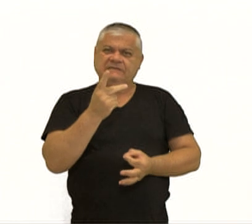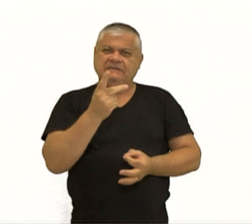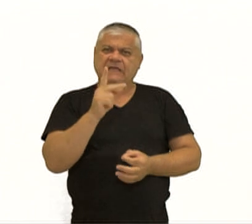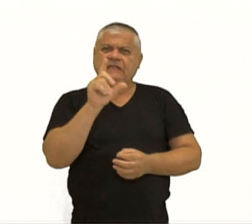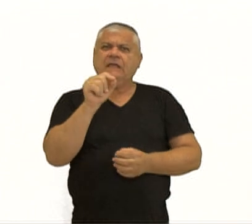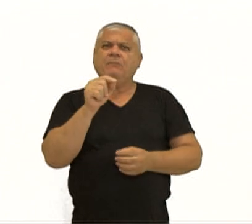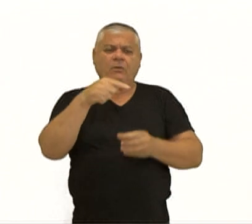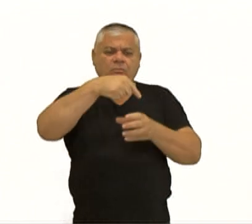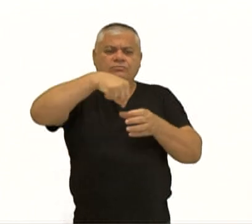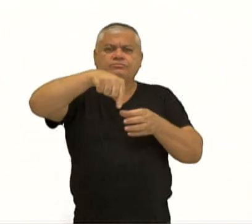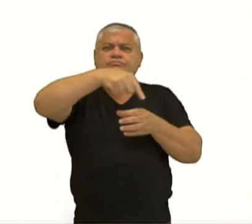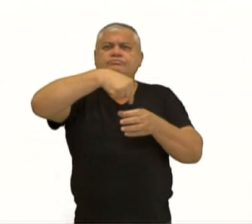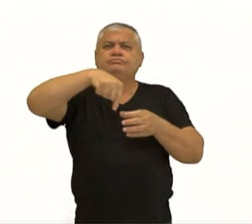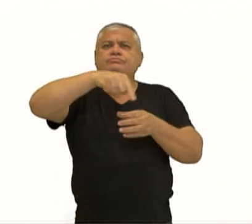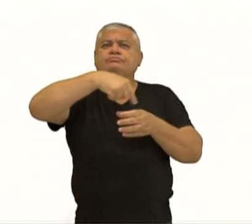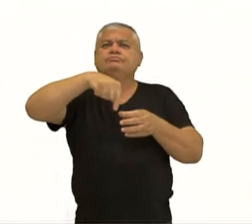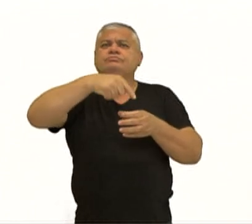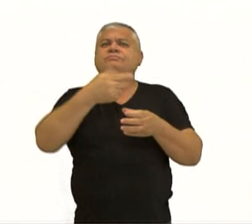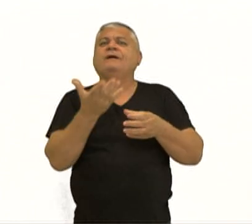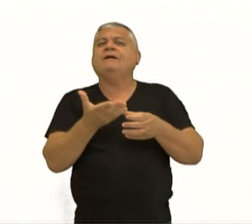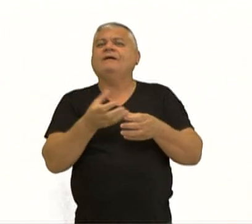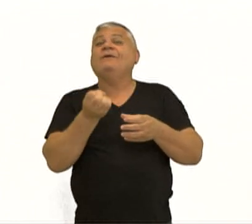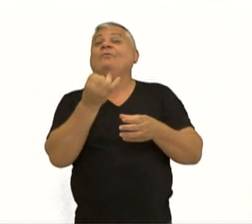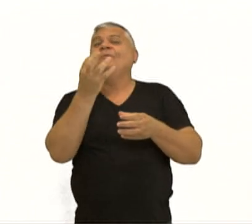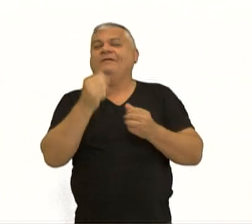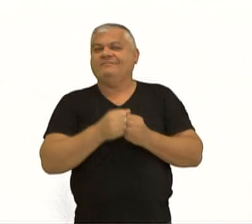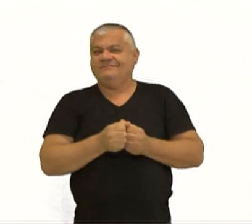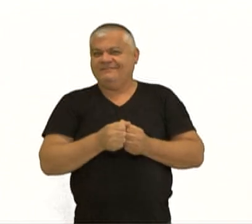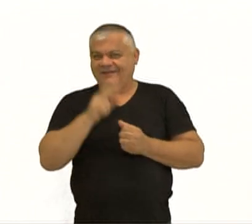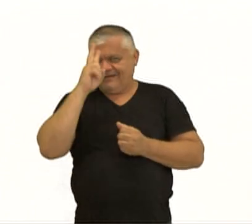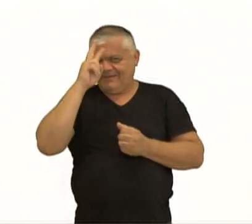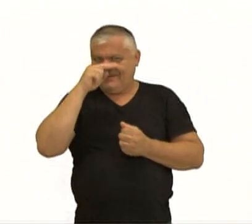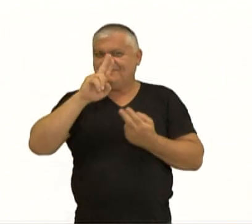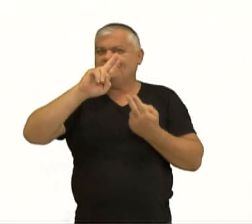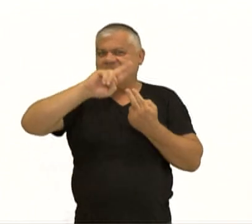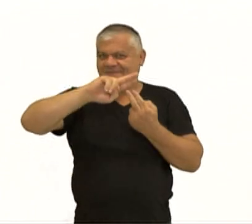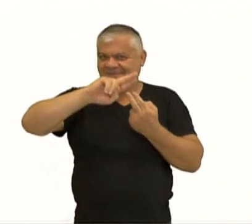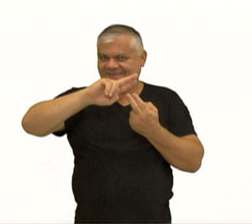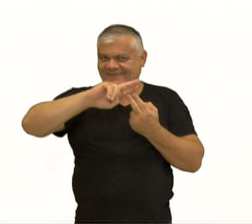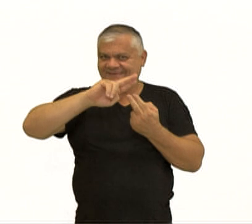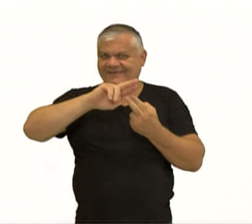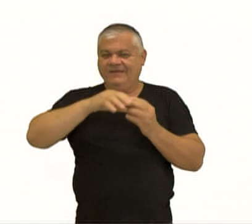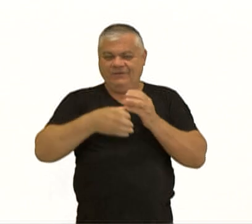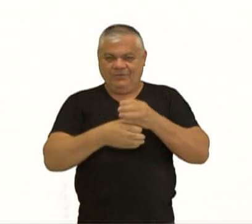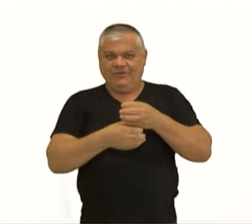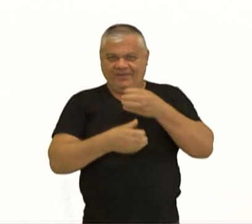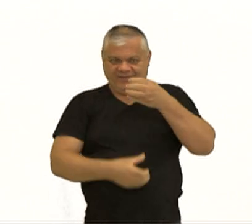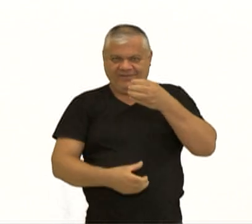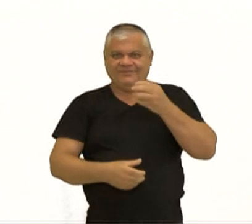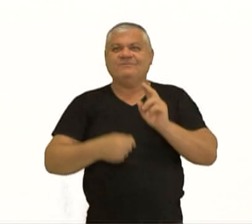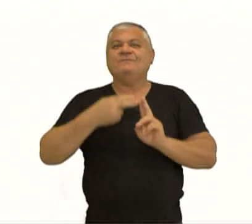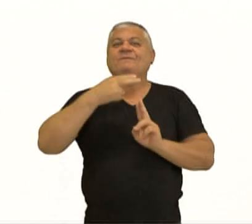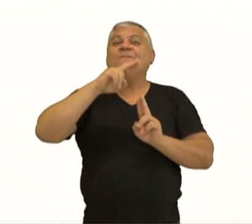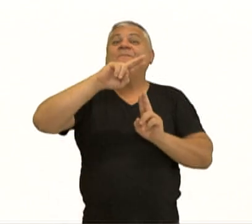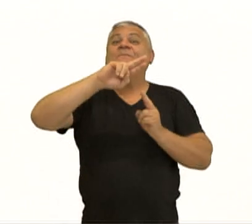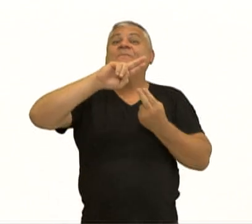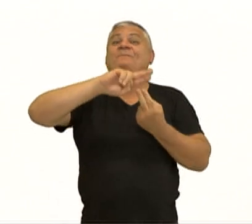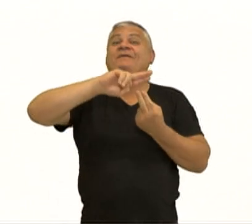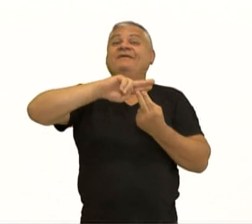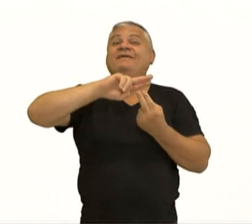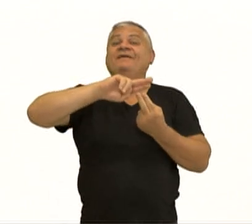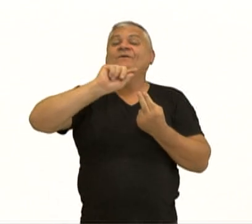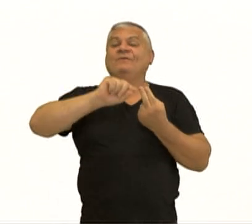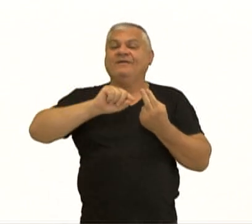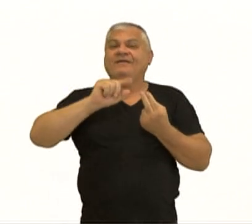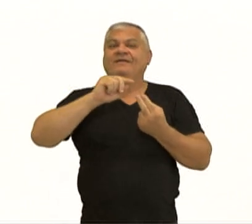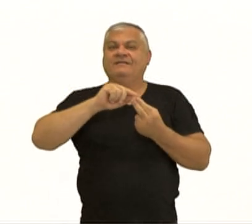e o raio? Daí a gente tem que lembrar um conceito que a gente já conversou, o cilindro reto, né? O cilindro reto